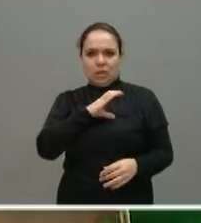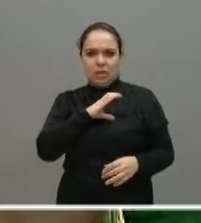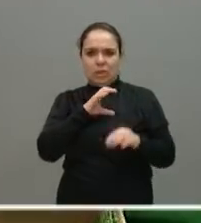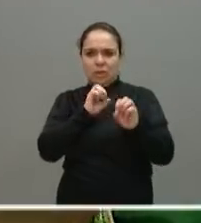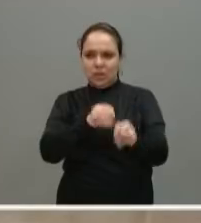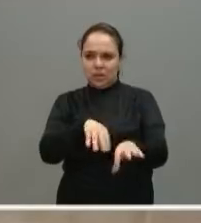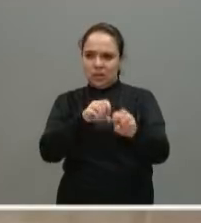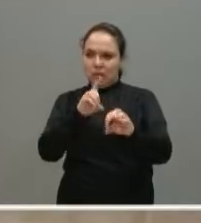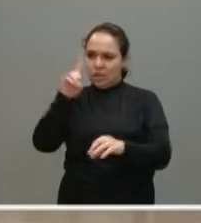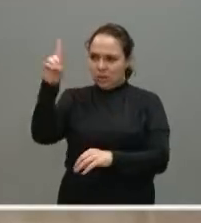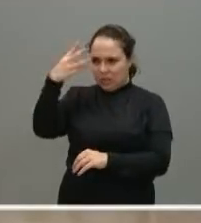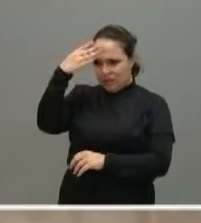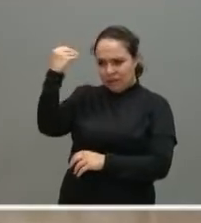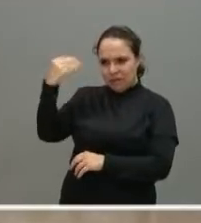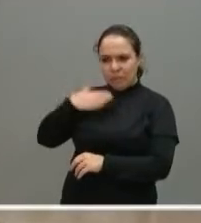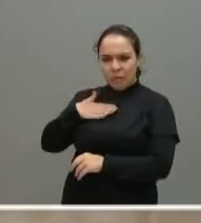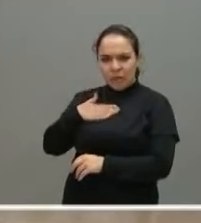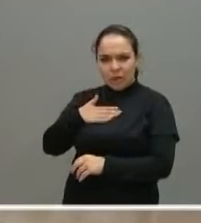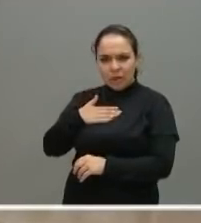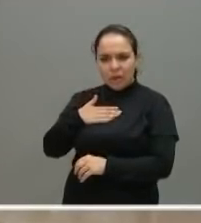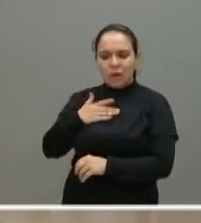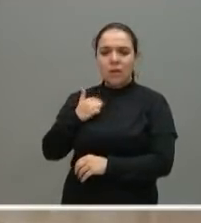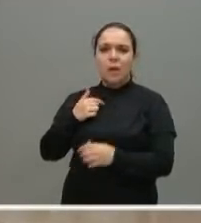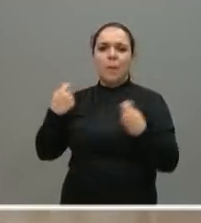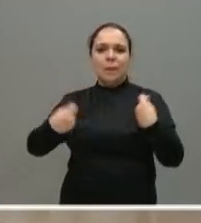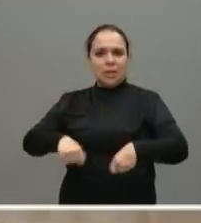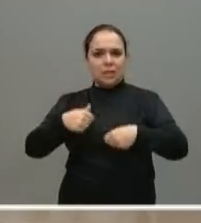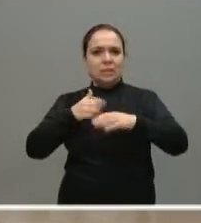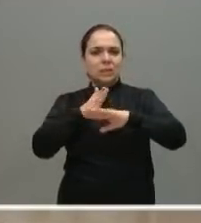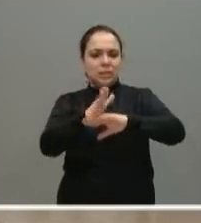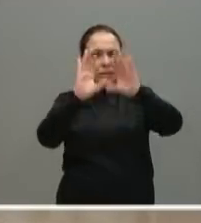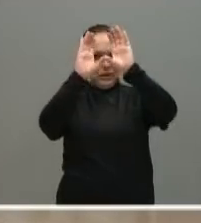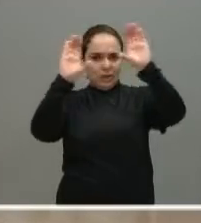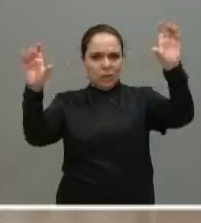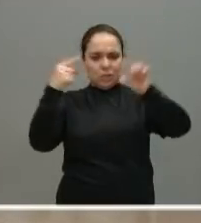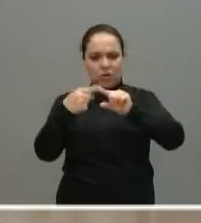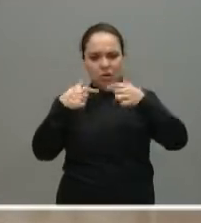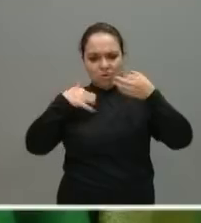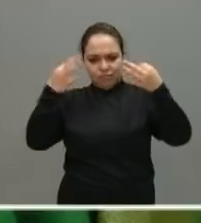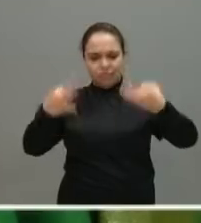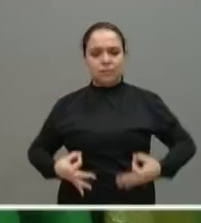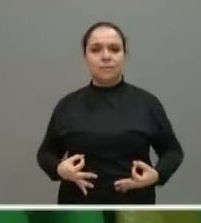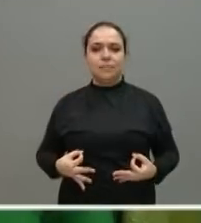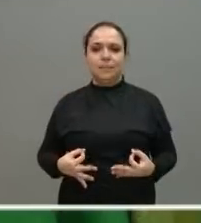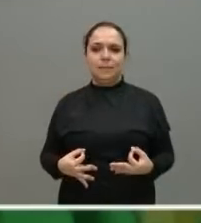não esquece de mim não, hein? No céu, eu quero lugar VIP.